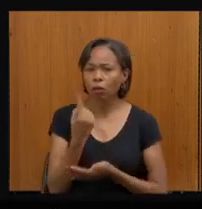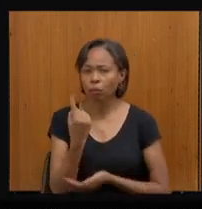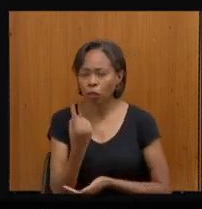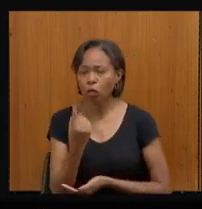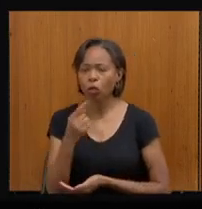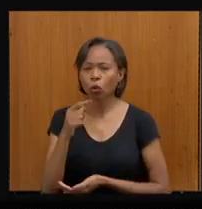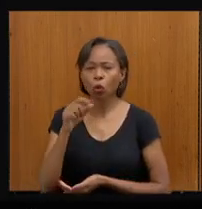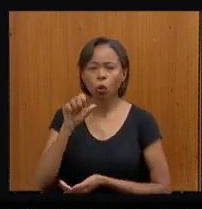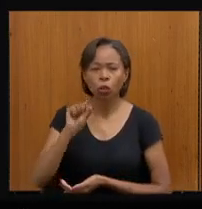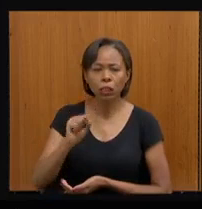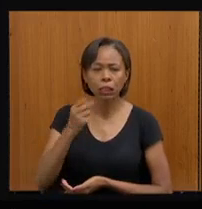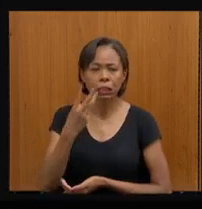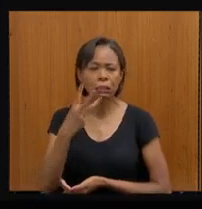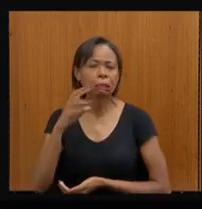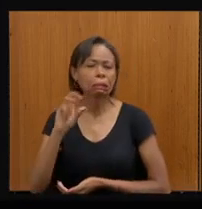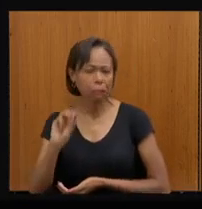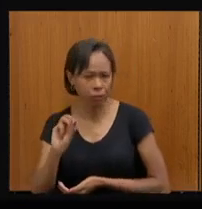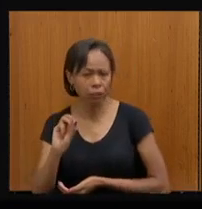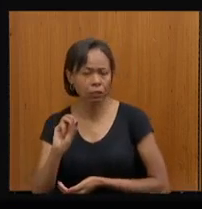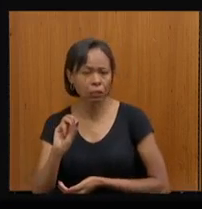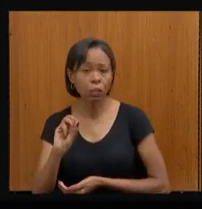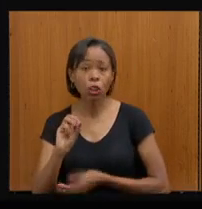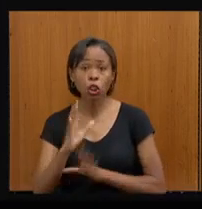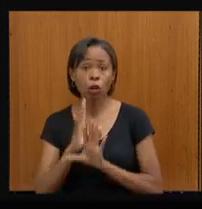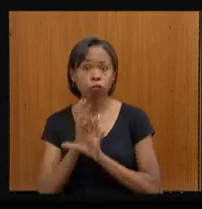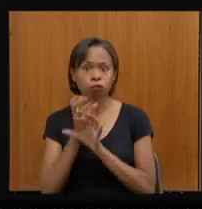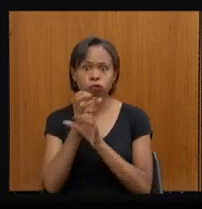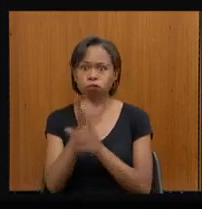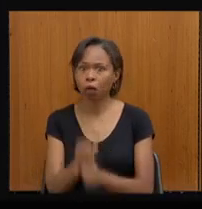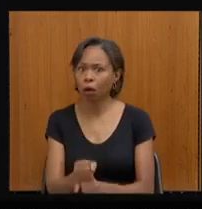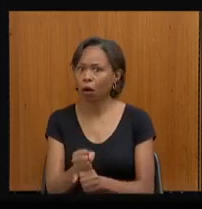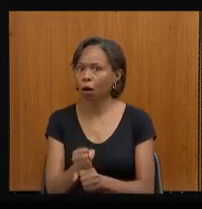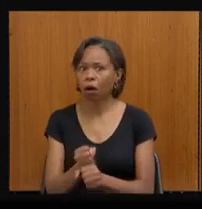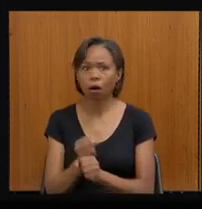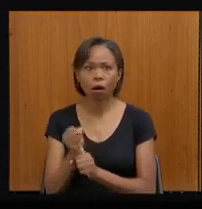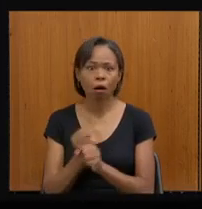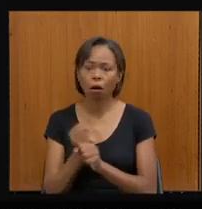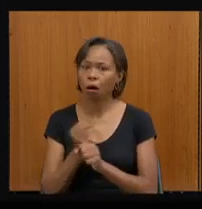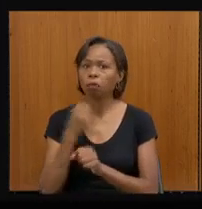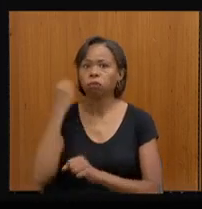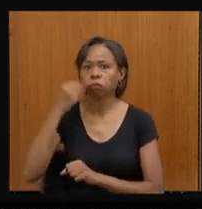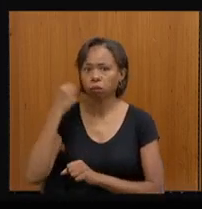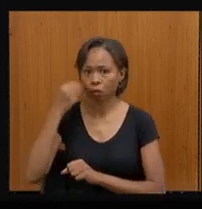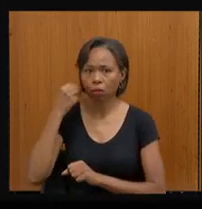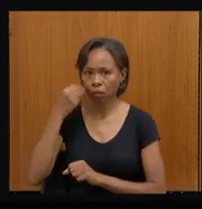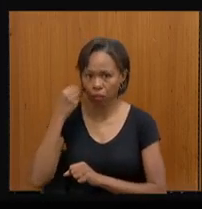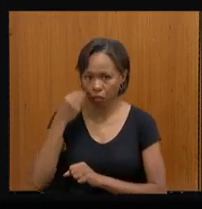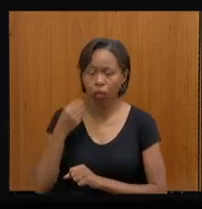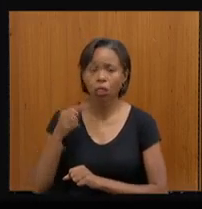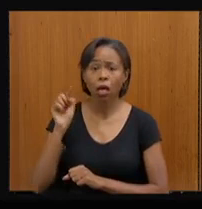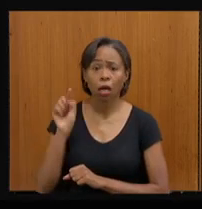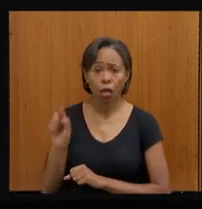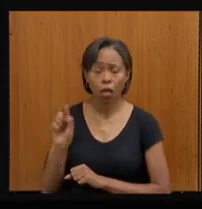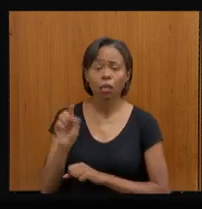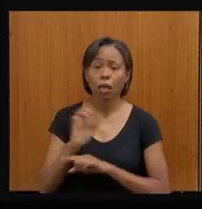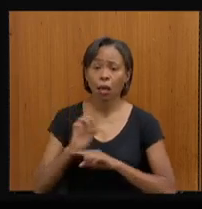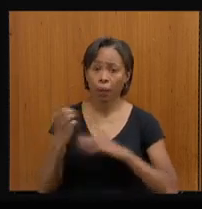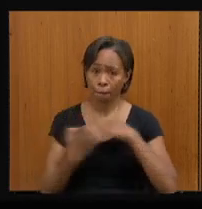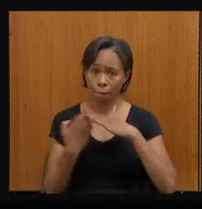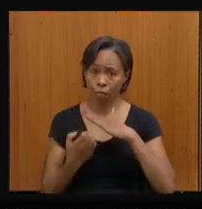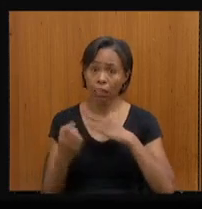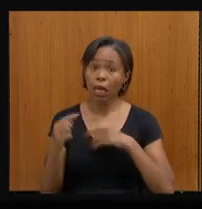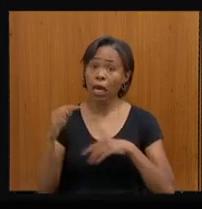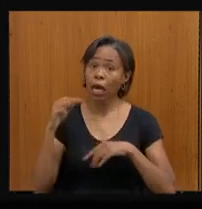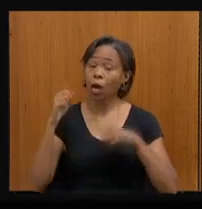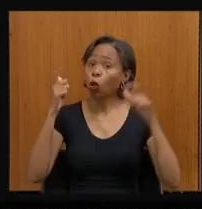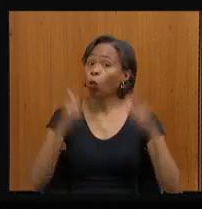192 anos diga experiência tá é a norma né se ela está localizado aqui no Brasil a